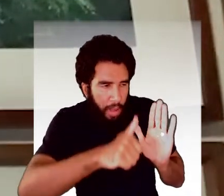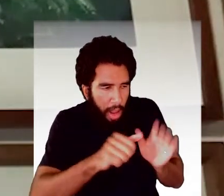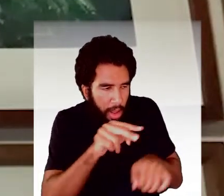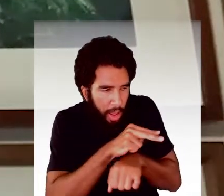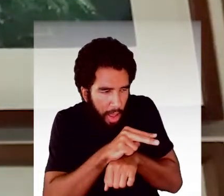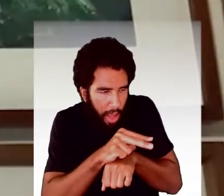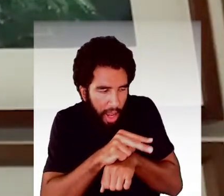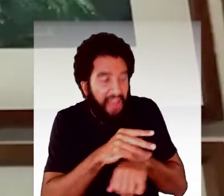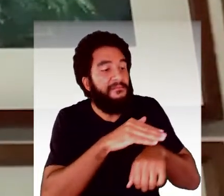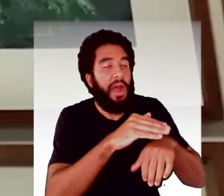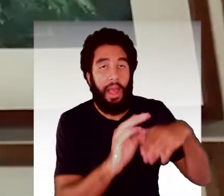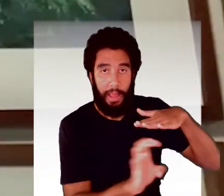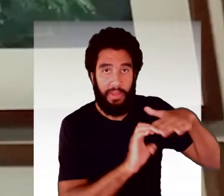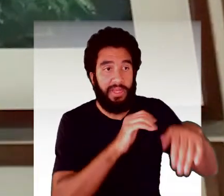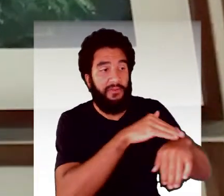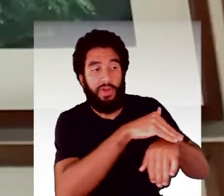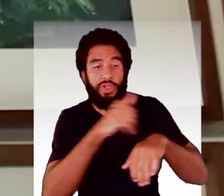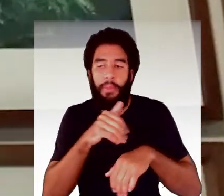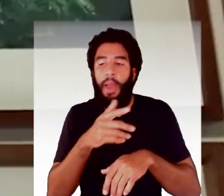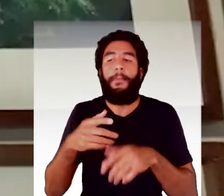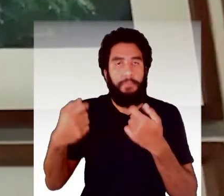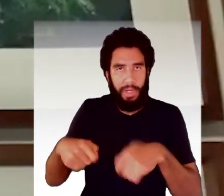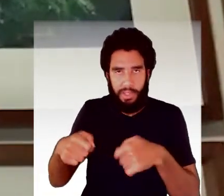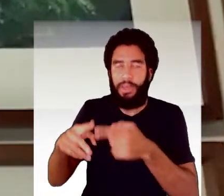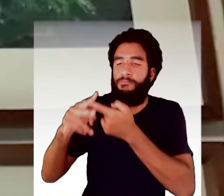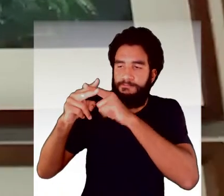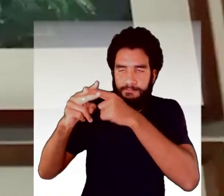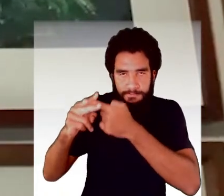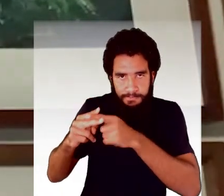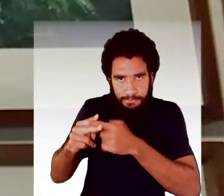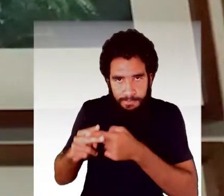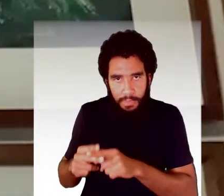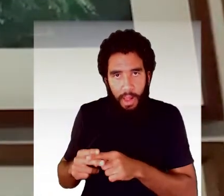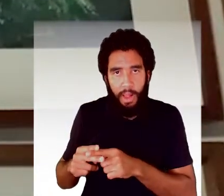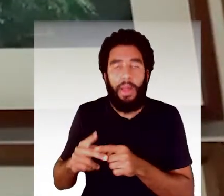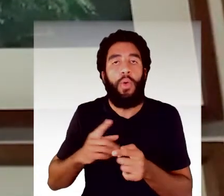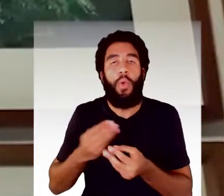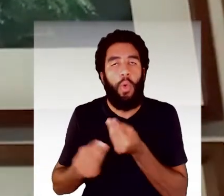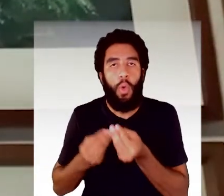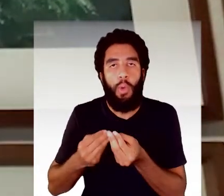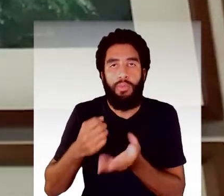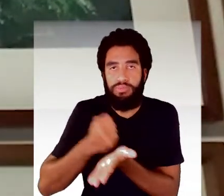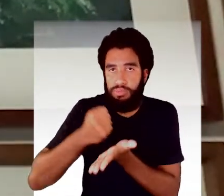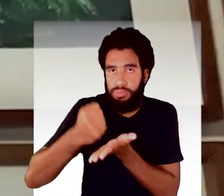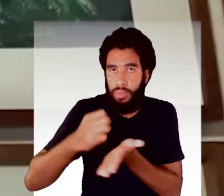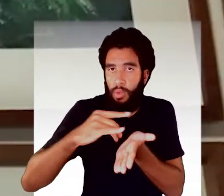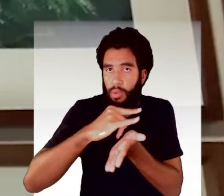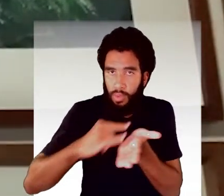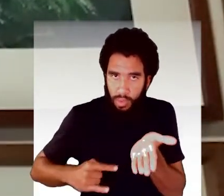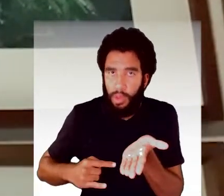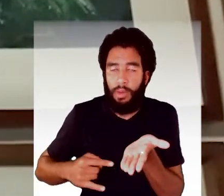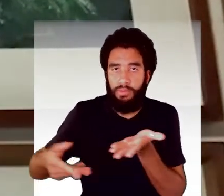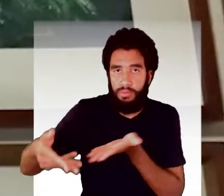e chamará a empresa para corrigir essa situação por meio da celebração de um termo de ajustamento de